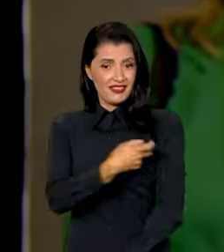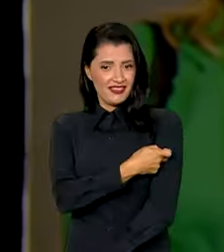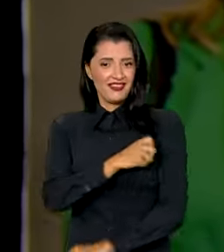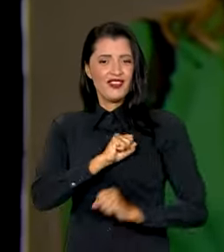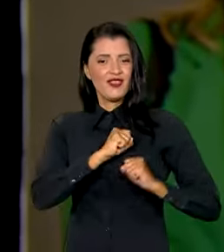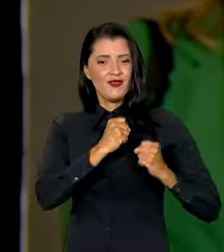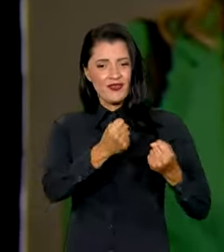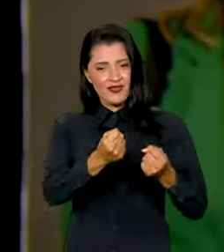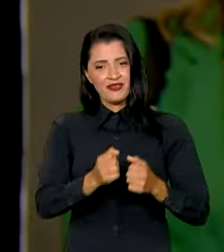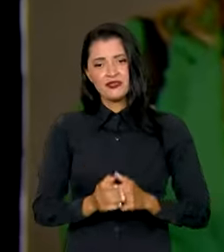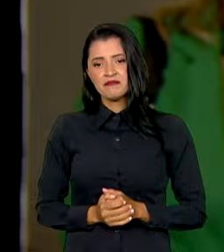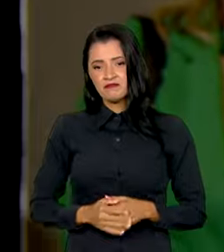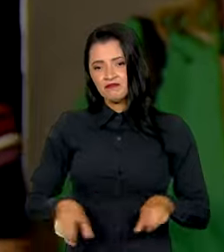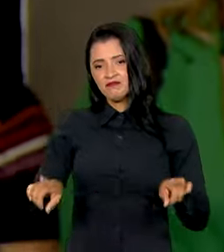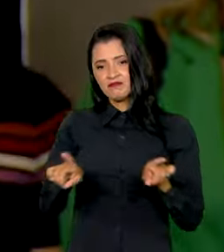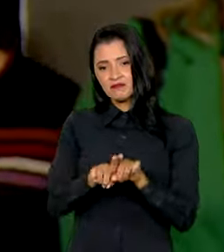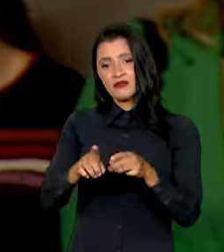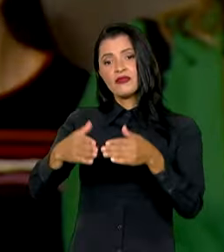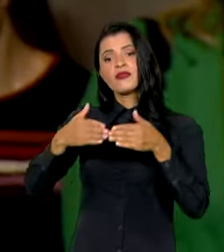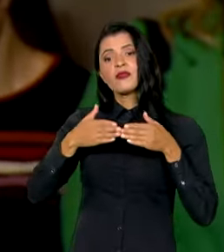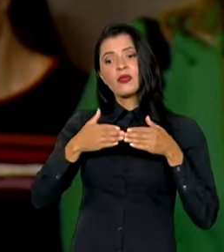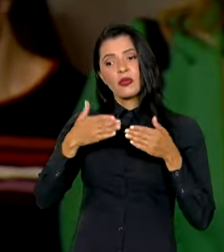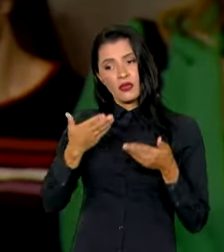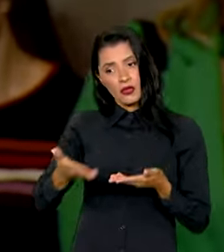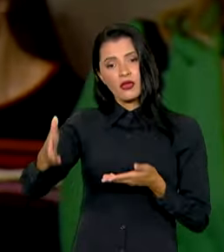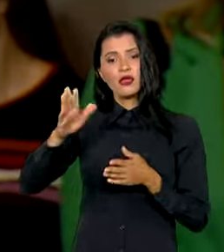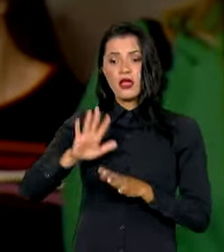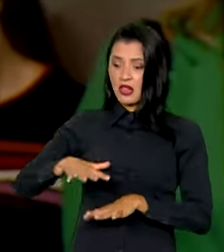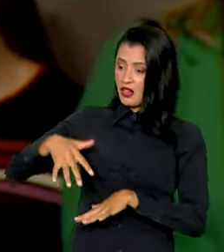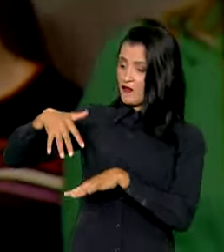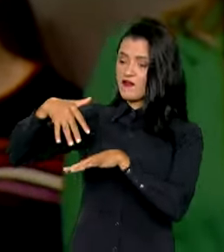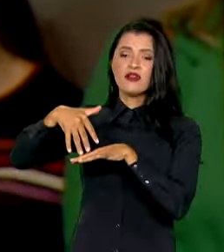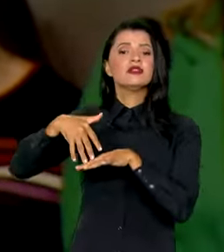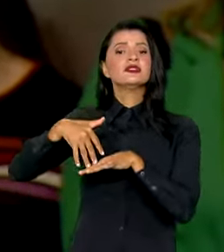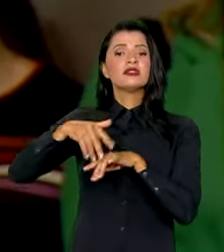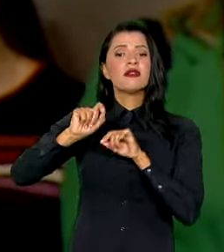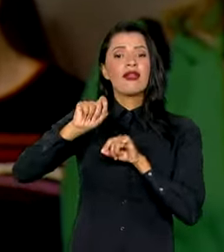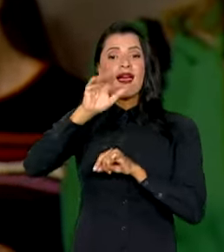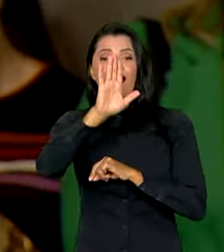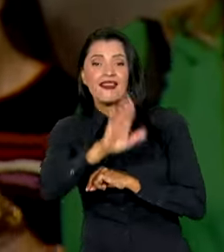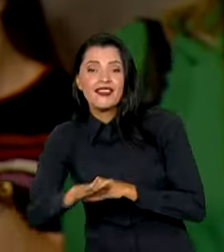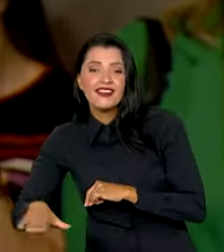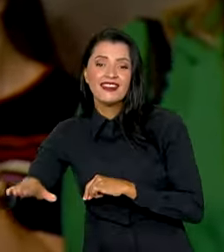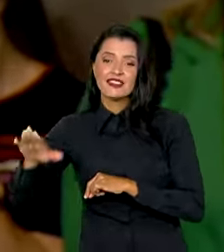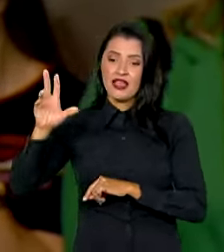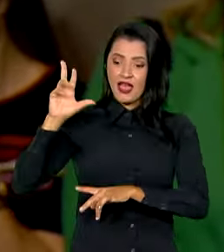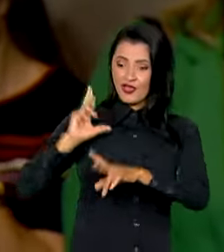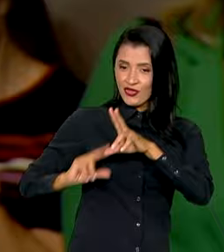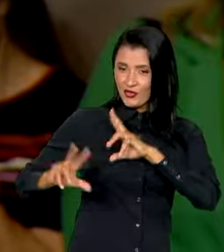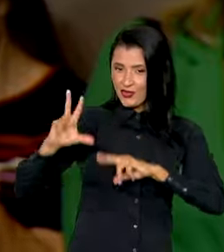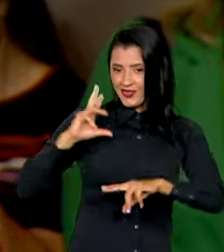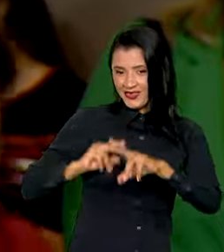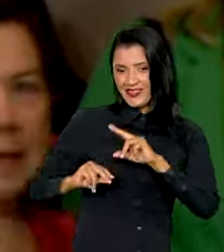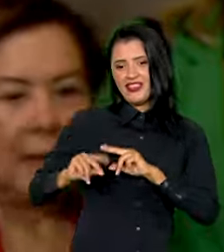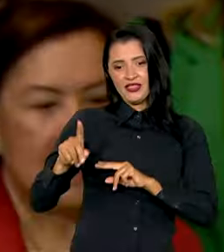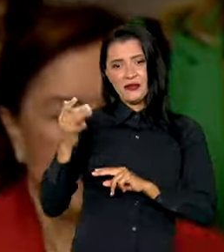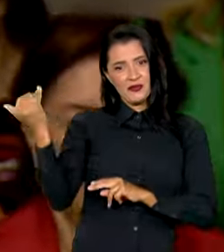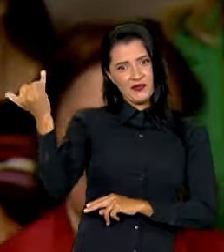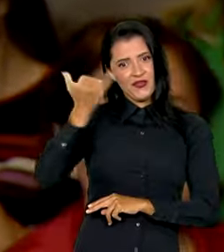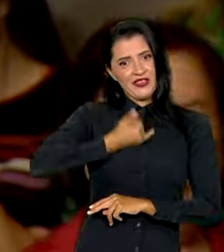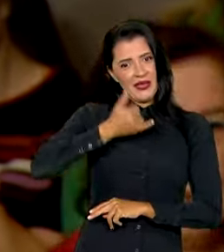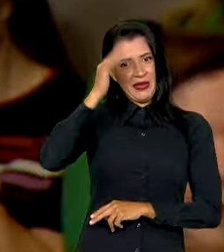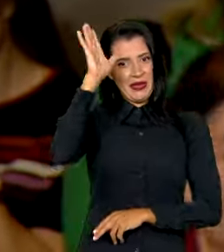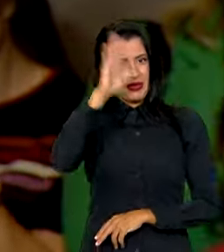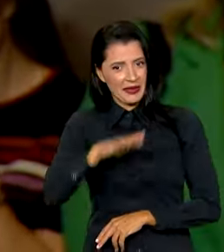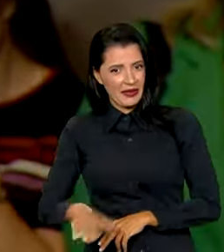querer também pedir para que se levantem as crianças e adolescentes, provavelmente, né? Me disseram que eram crianças,